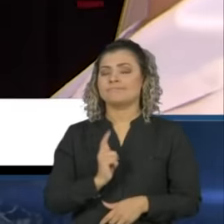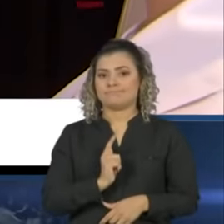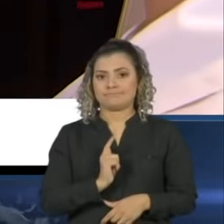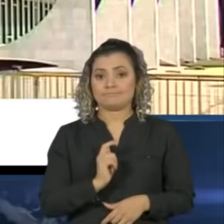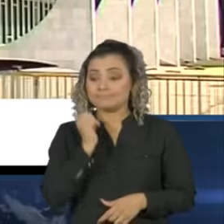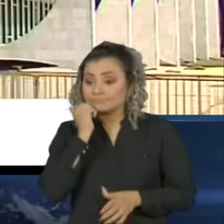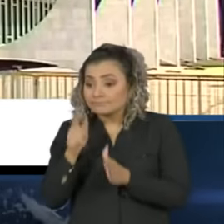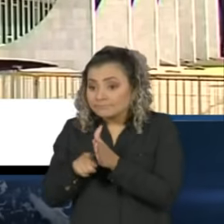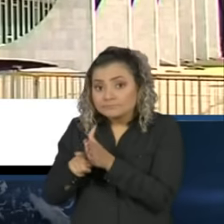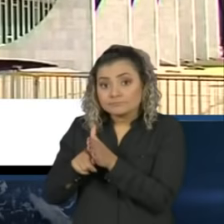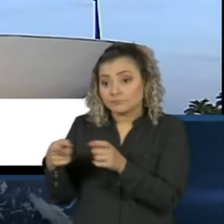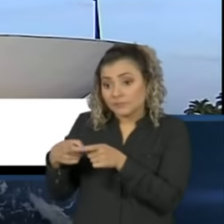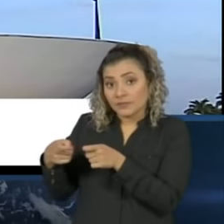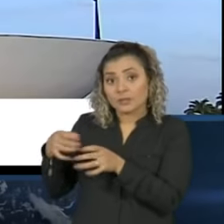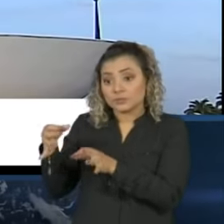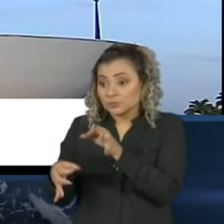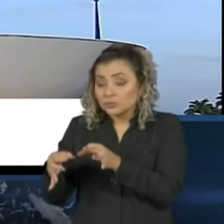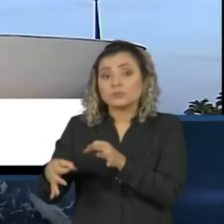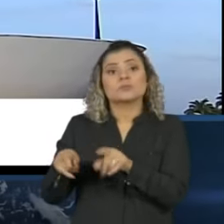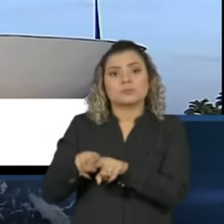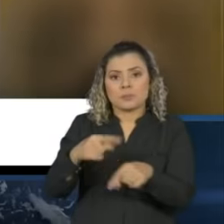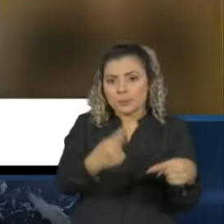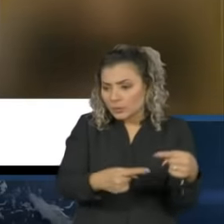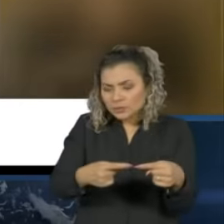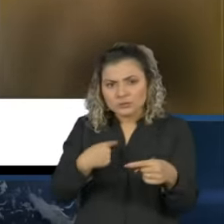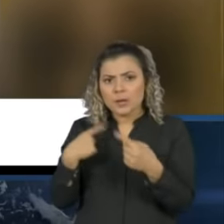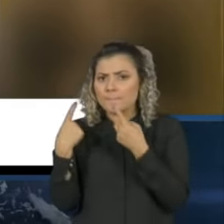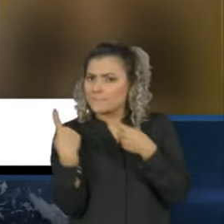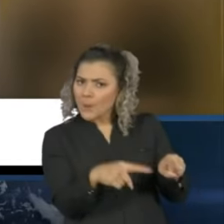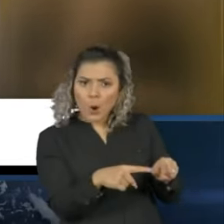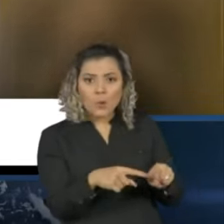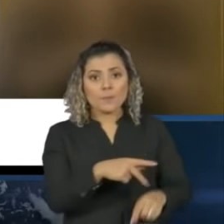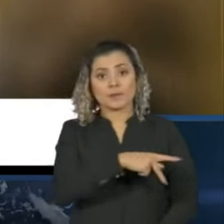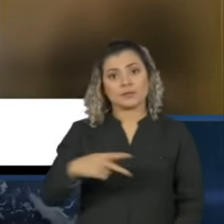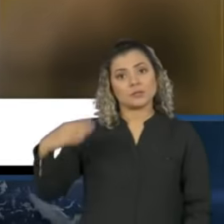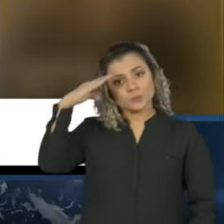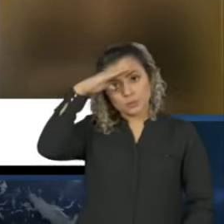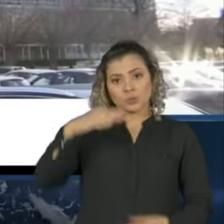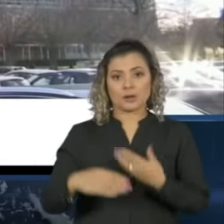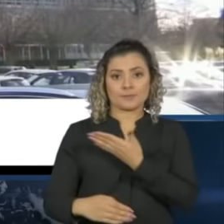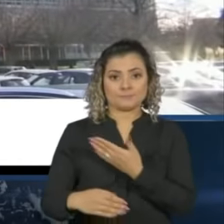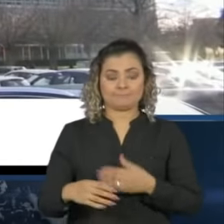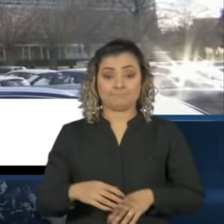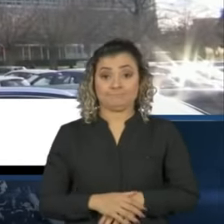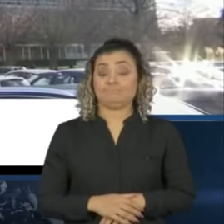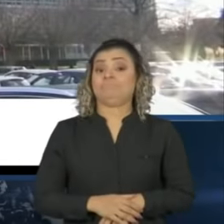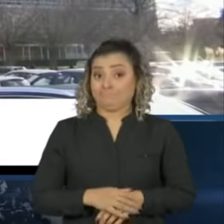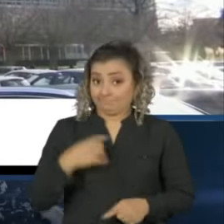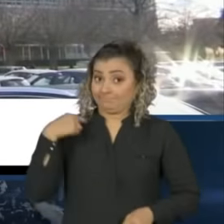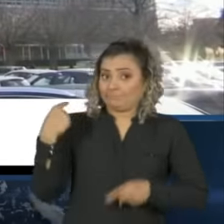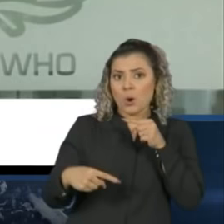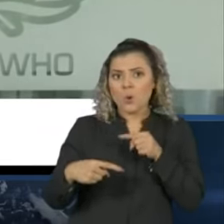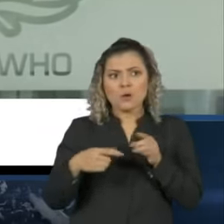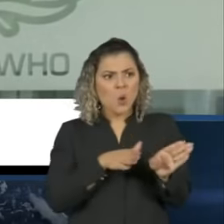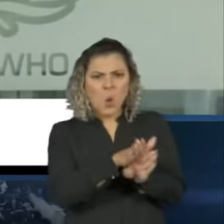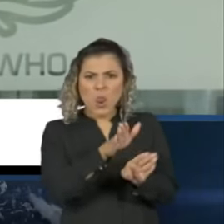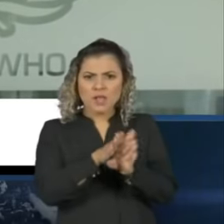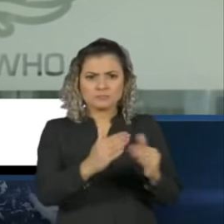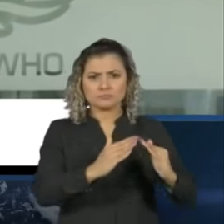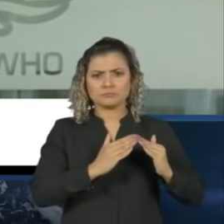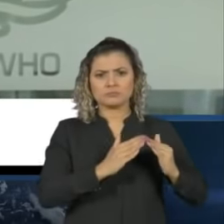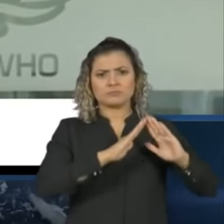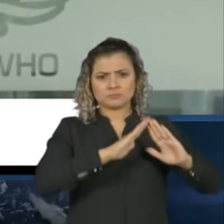Cientistas, médicos, juristas e parlamentares condenam o pronunciamento de Jair Bolsonaro em rede nacional, que contradiz recomendações de